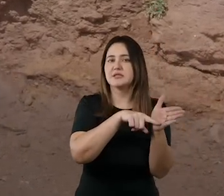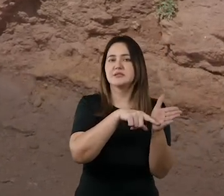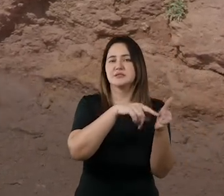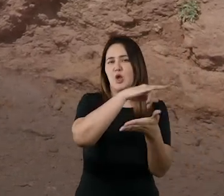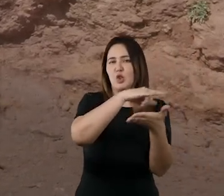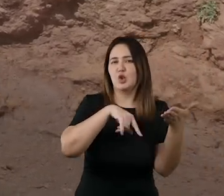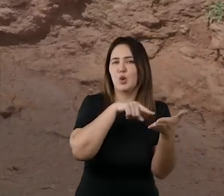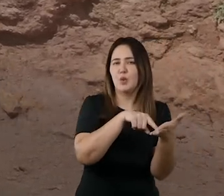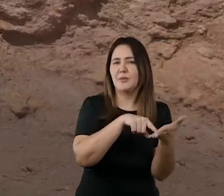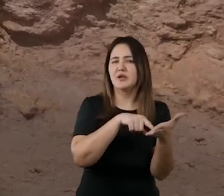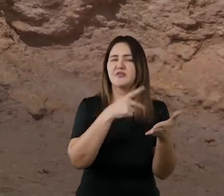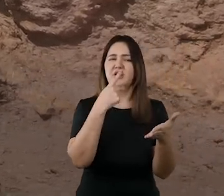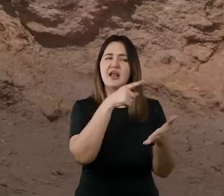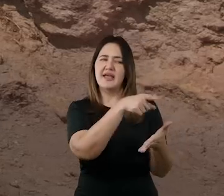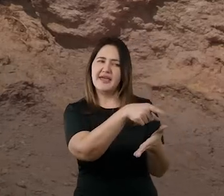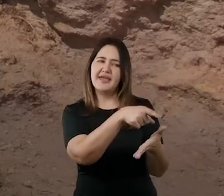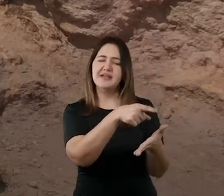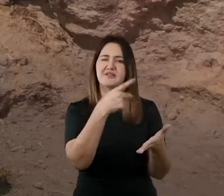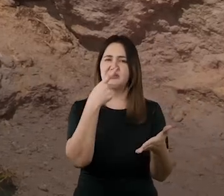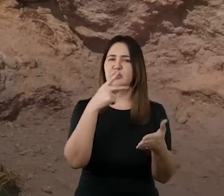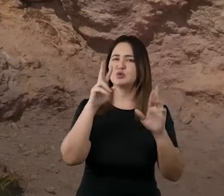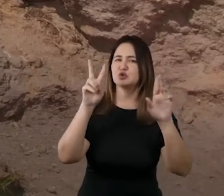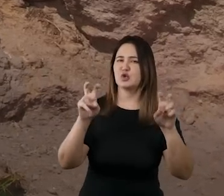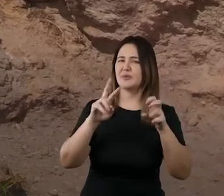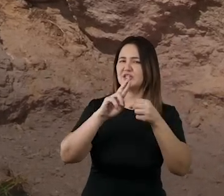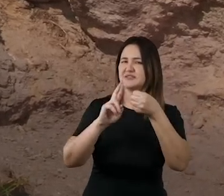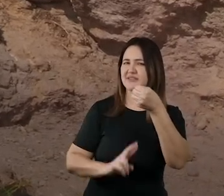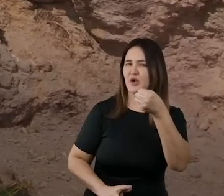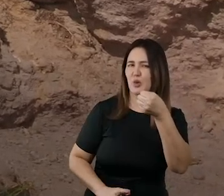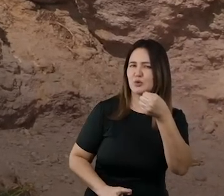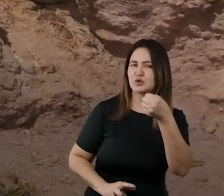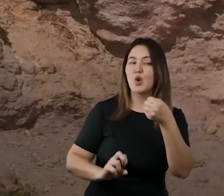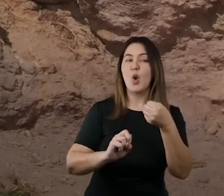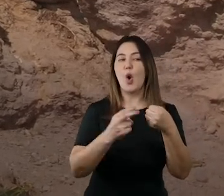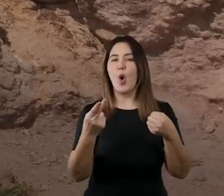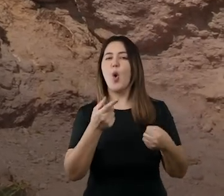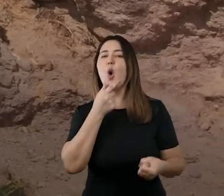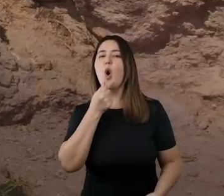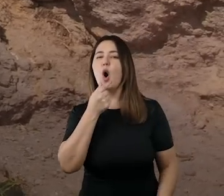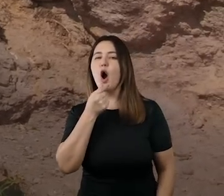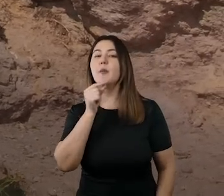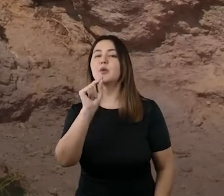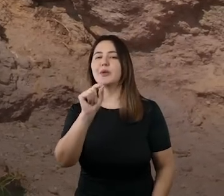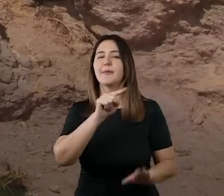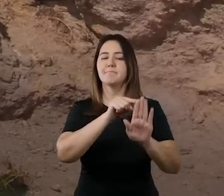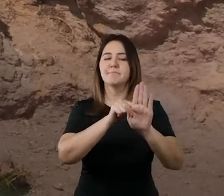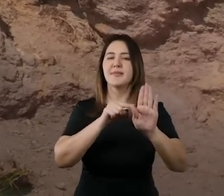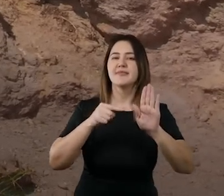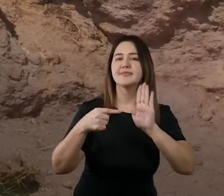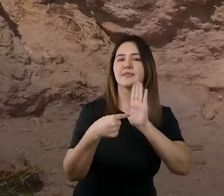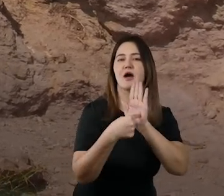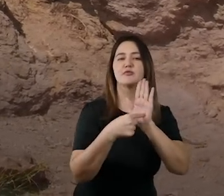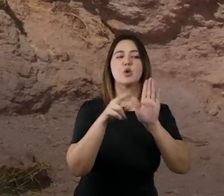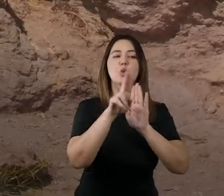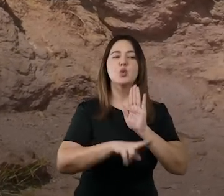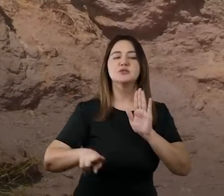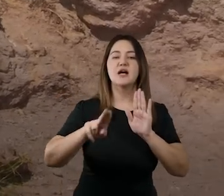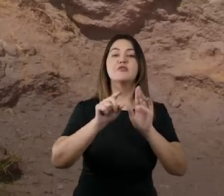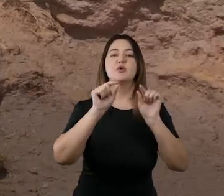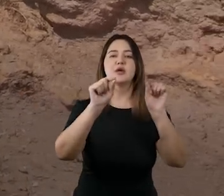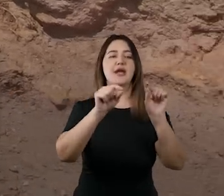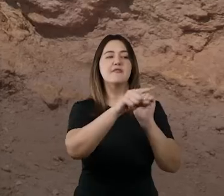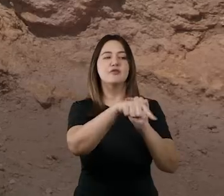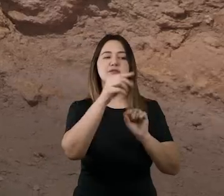não estarem fiéis ao culto a Zeus ou se Epimênides estava falando de alguma divindade que os